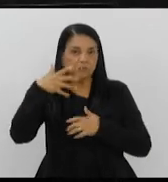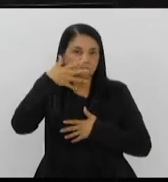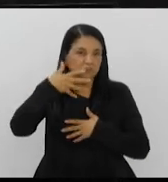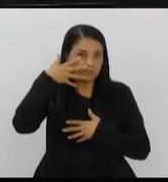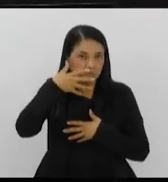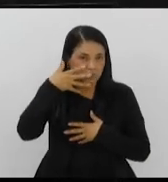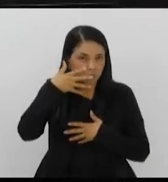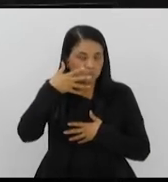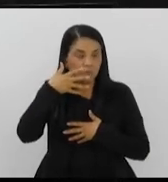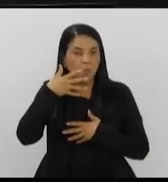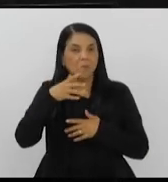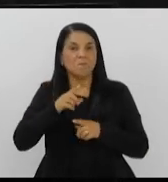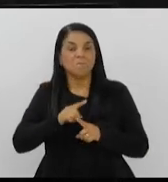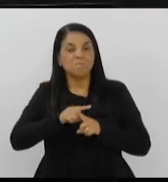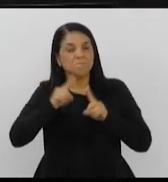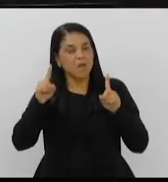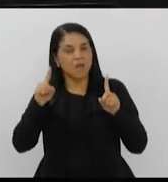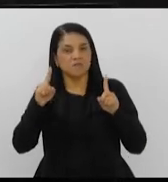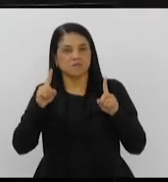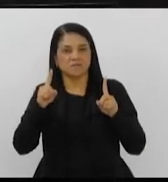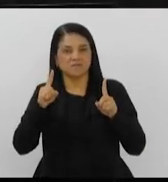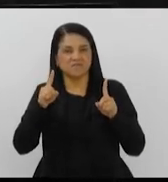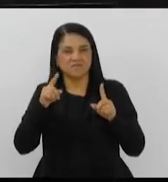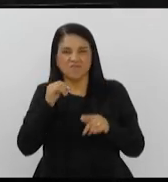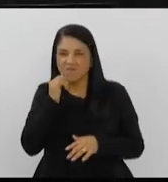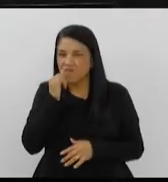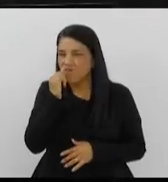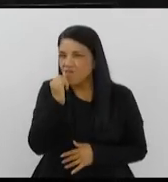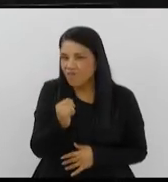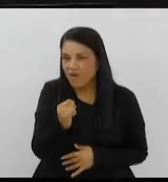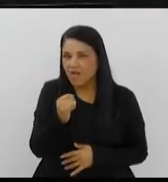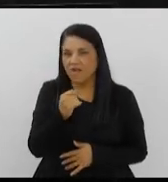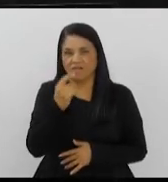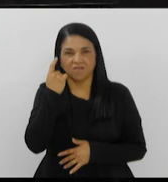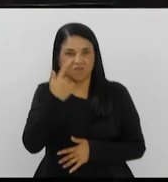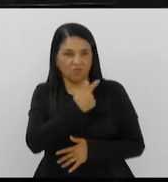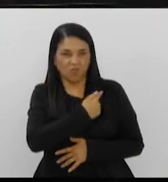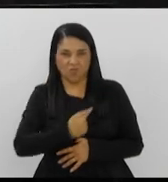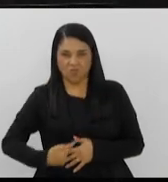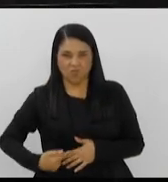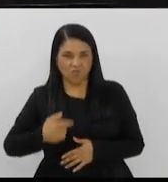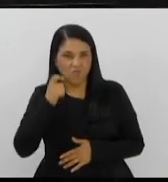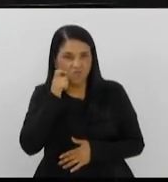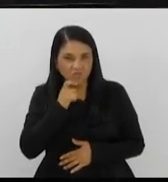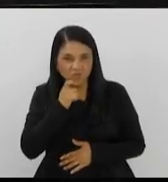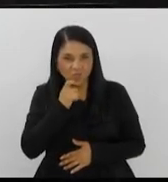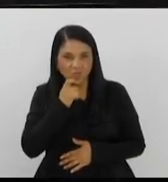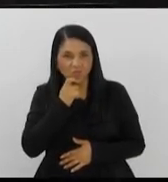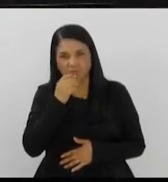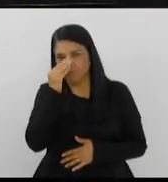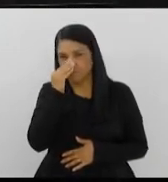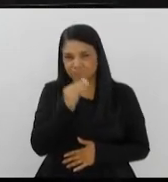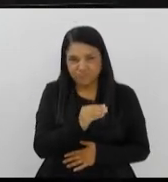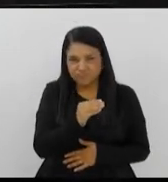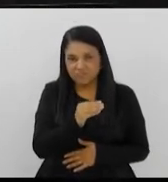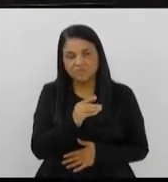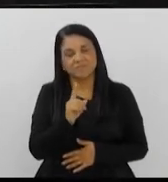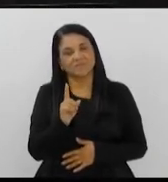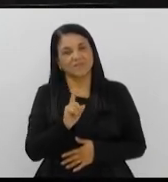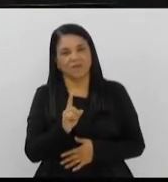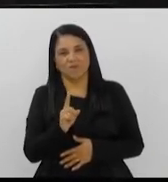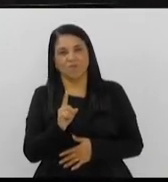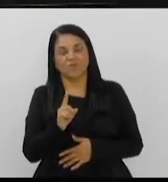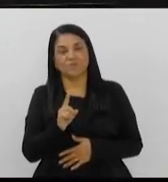governador Cláudio Castro não o priorizou. Não, eu só quero que ele diga o seguinte: governador Cláudio